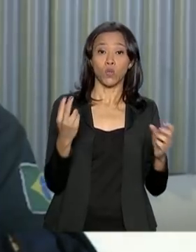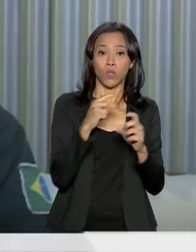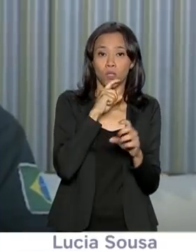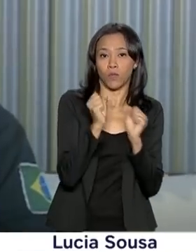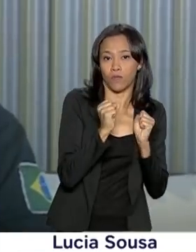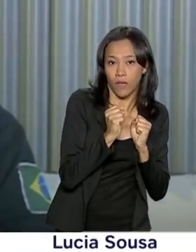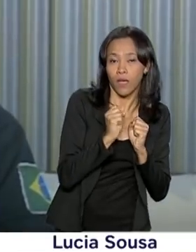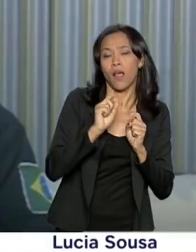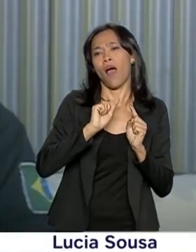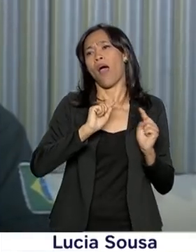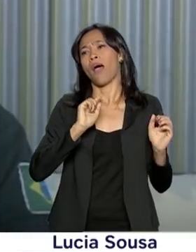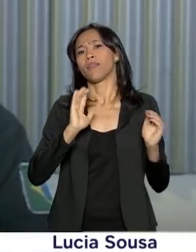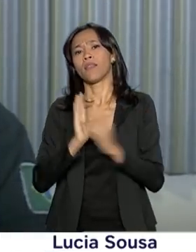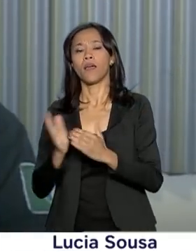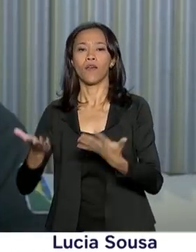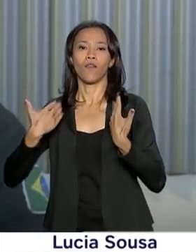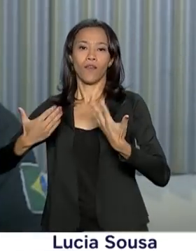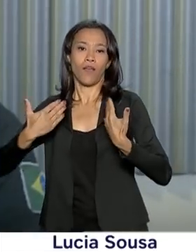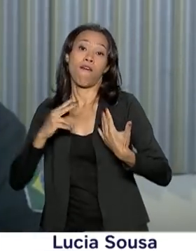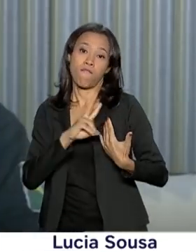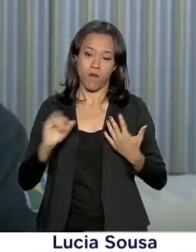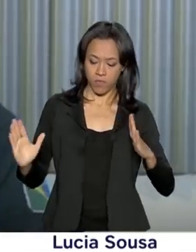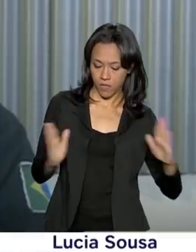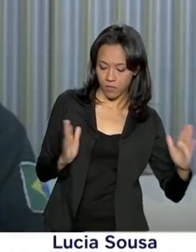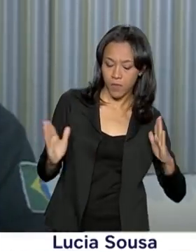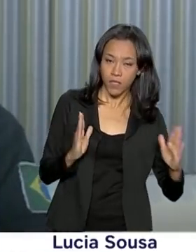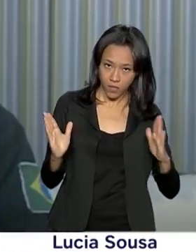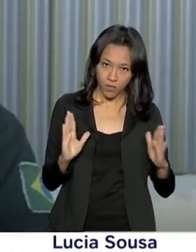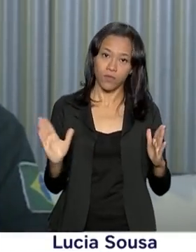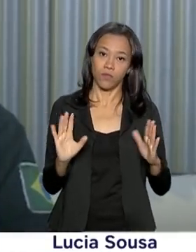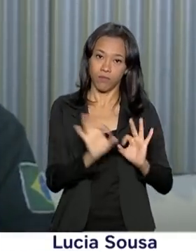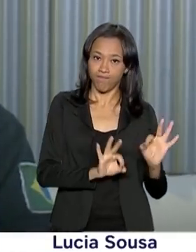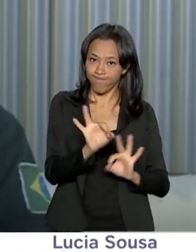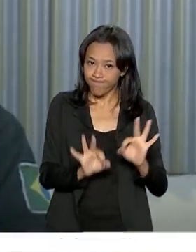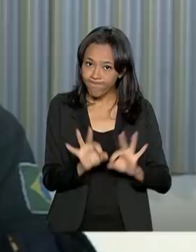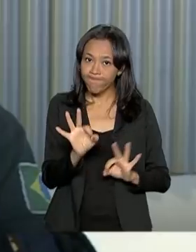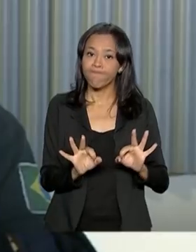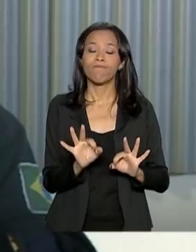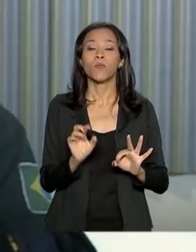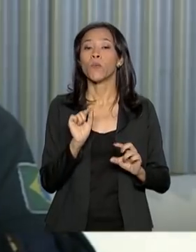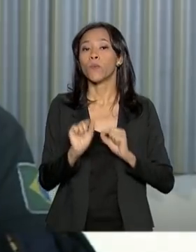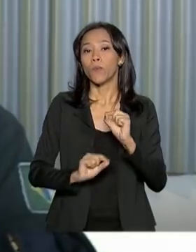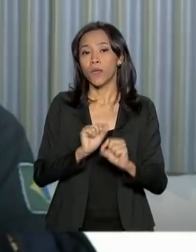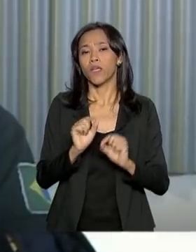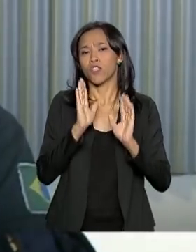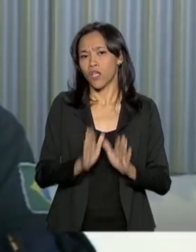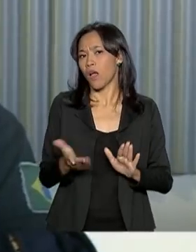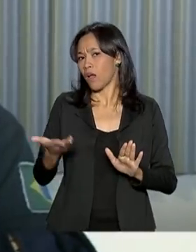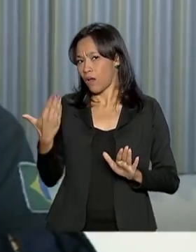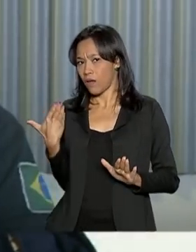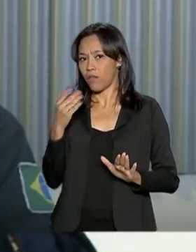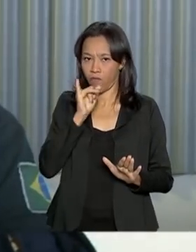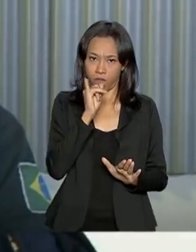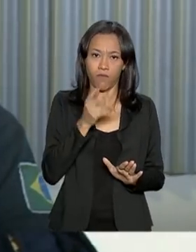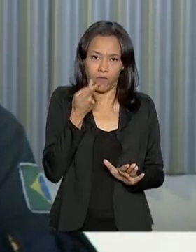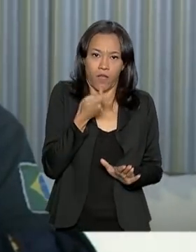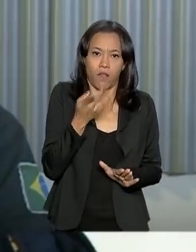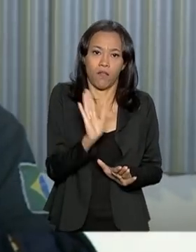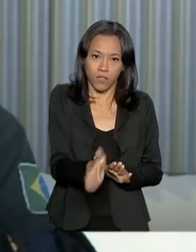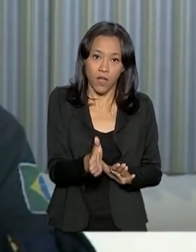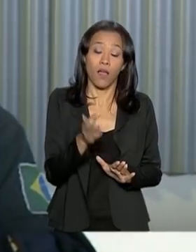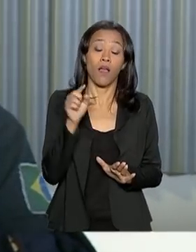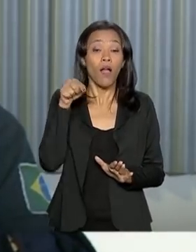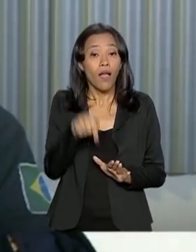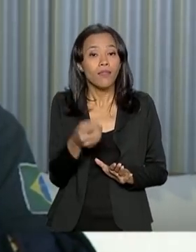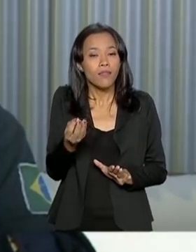entrega da estação, nós faremos o comissionamento dessa estação, que, como já foi dito, são